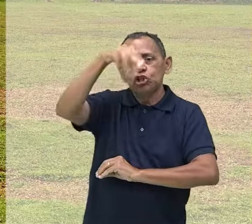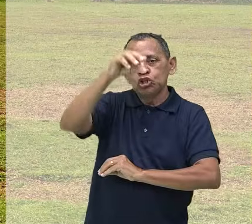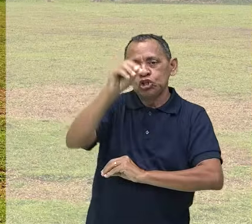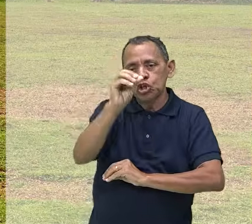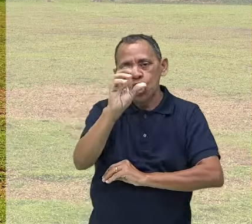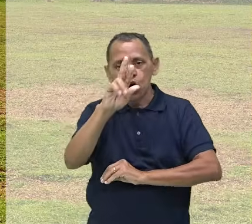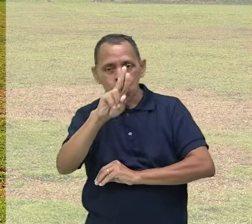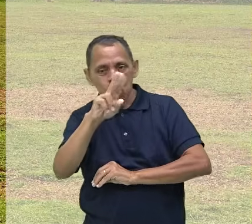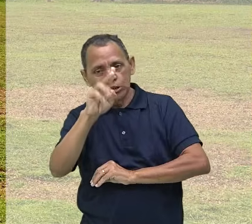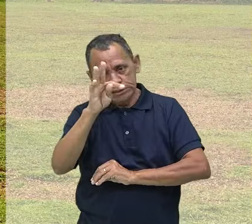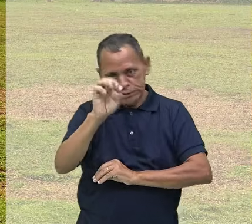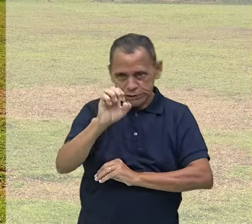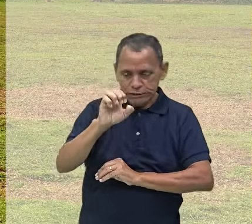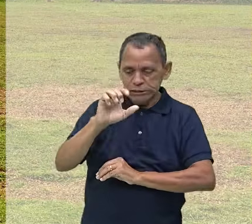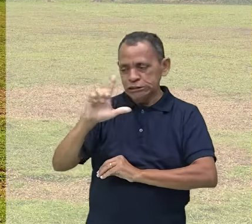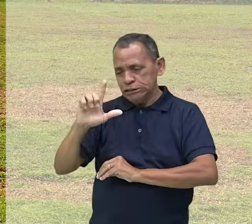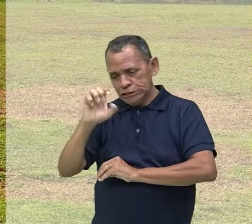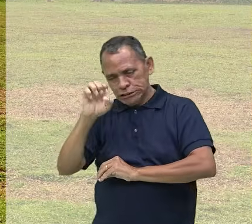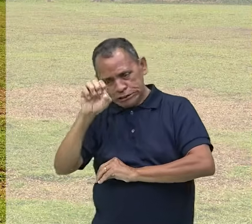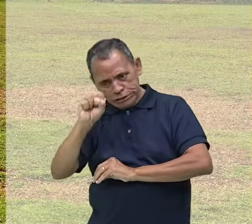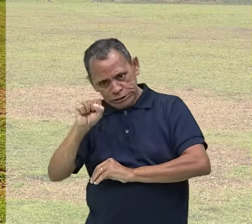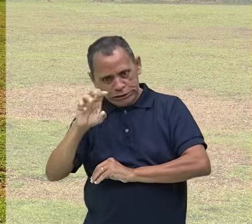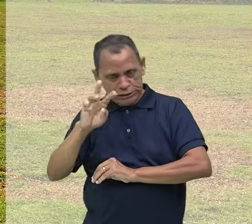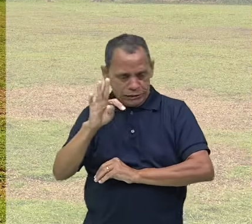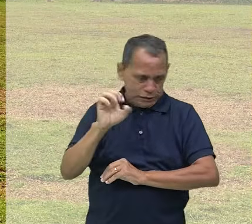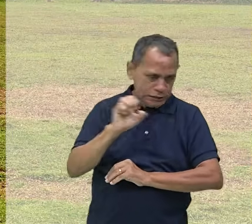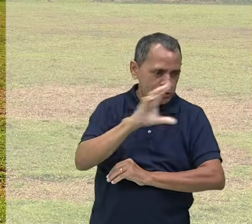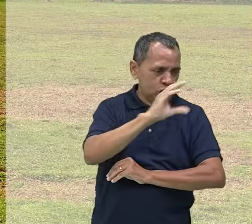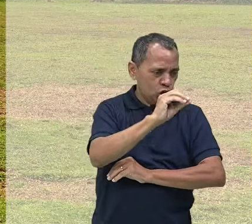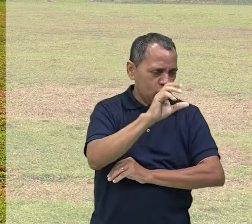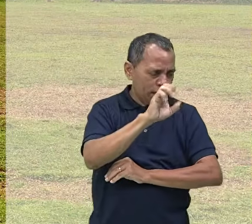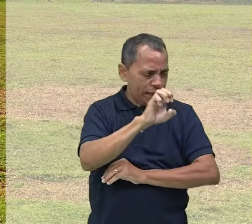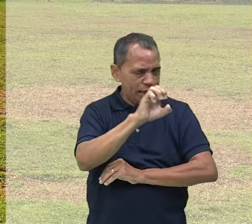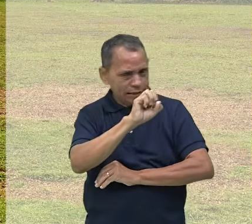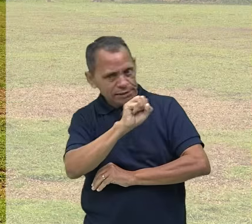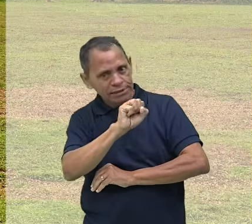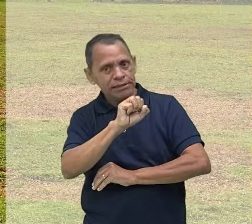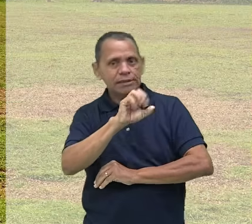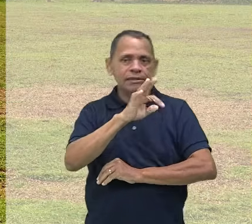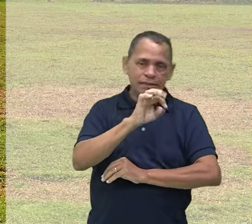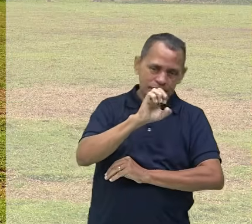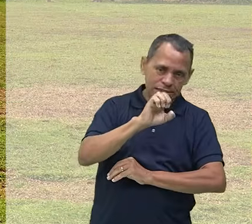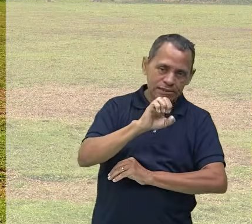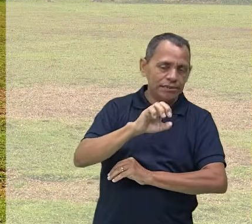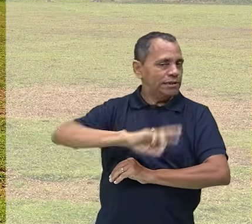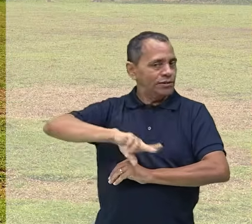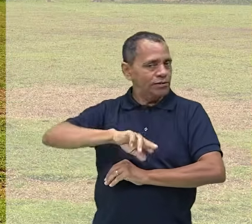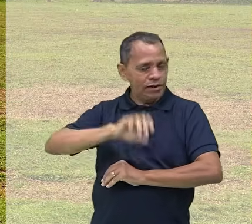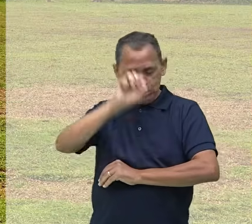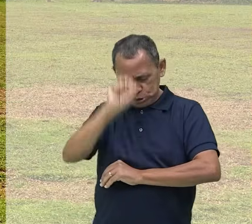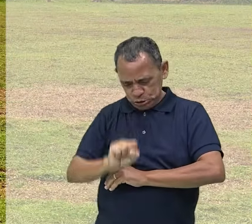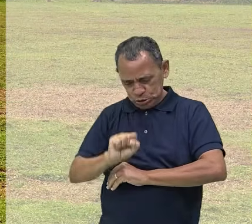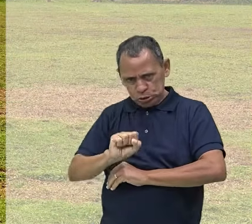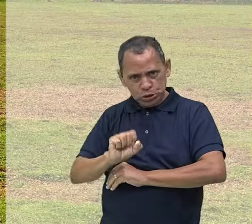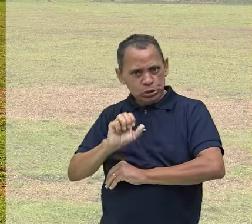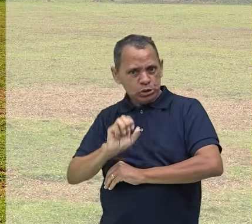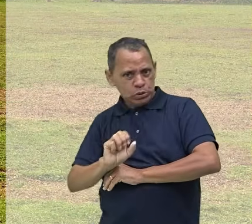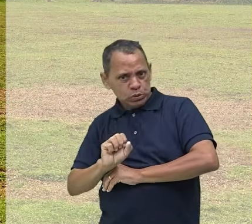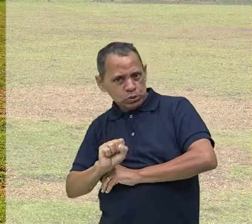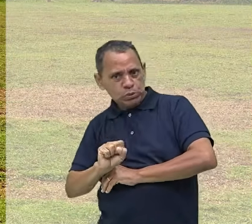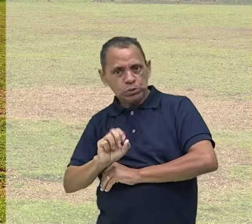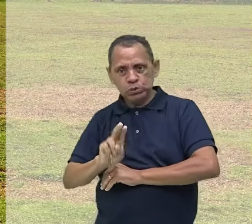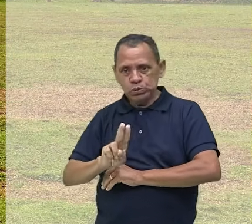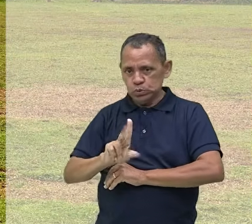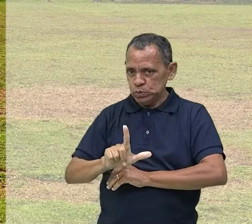oeste, sul, não. Eles vão utilizar esses termos, setentrional e boreal para norte também. Mas, além do norte, também